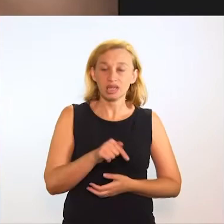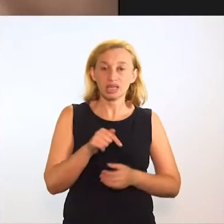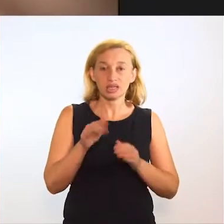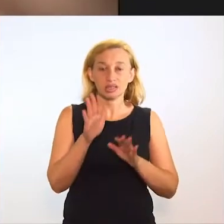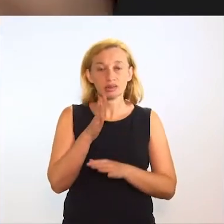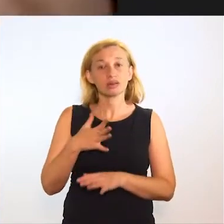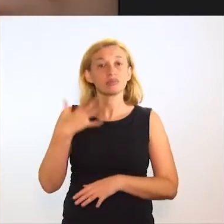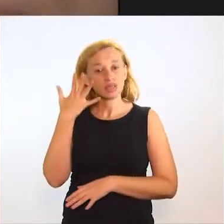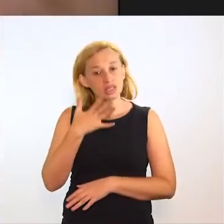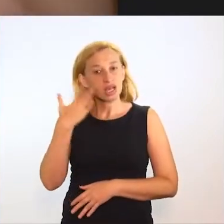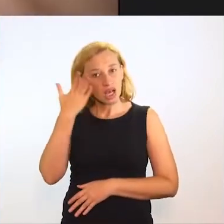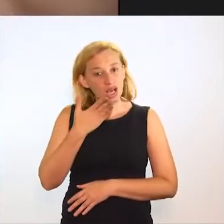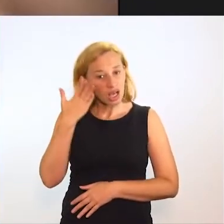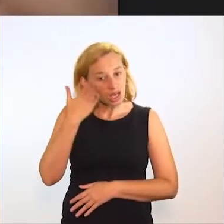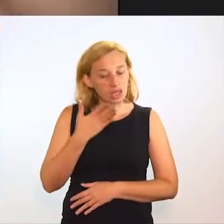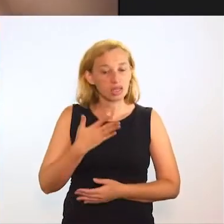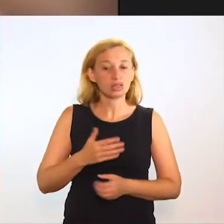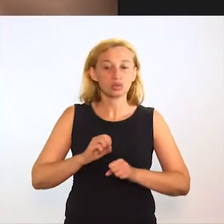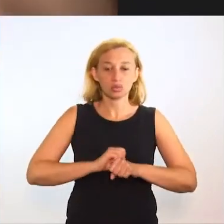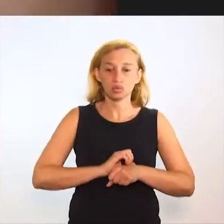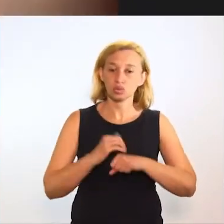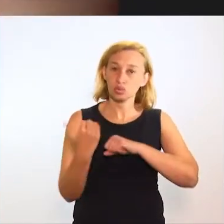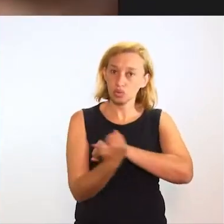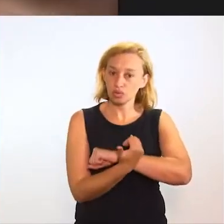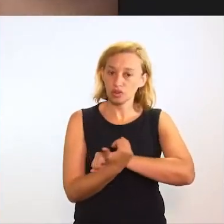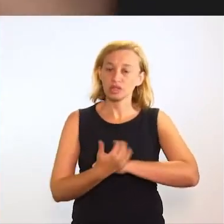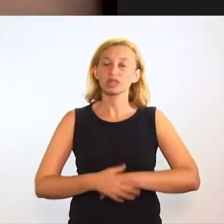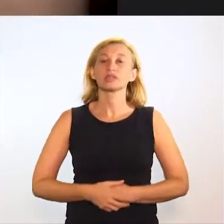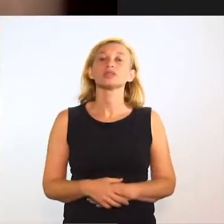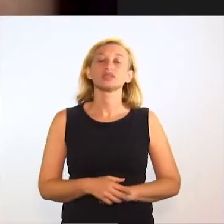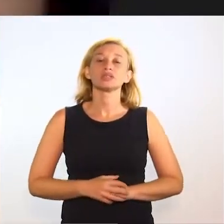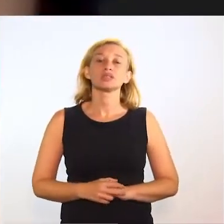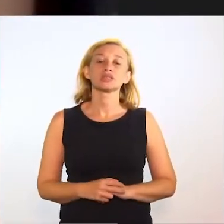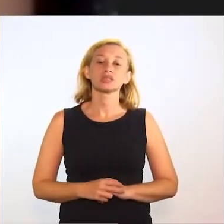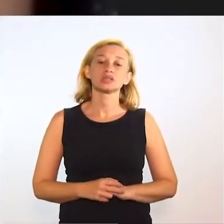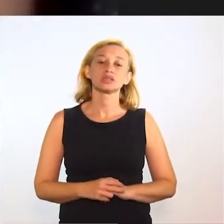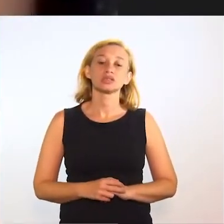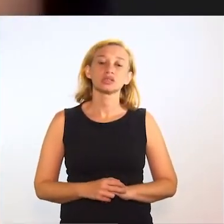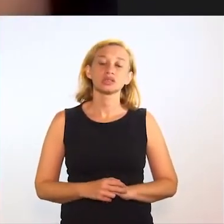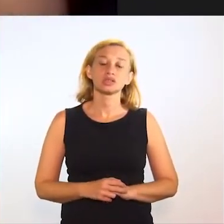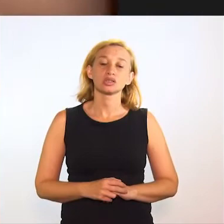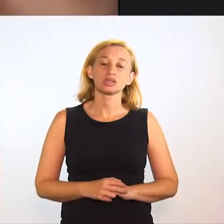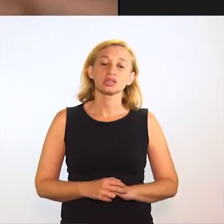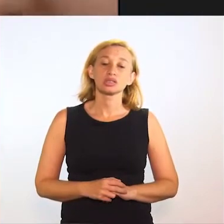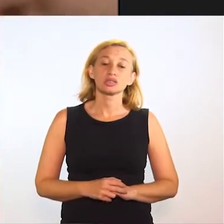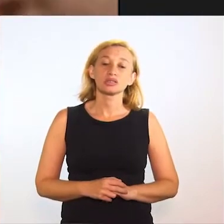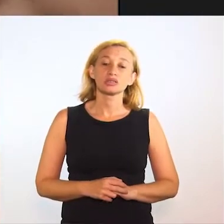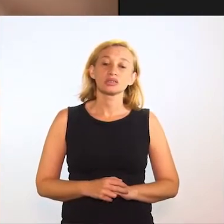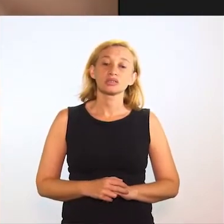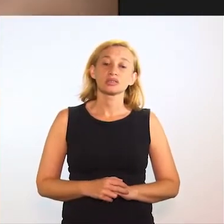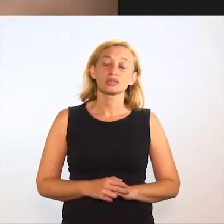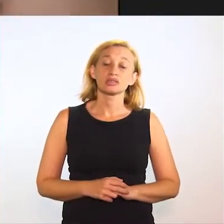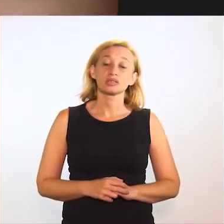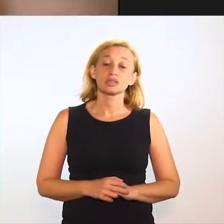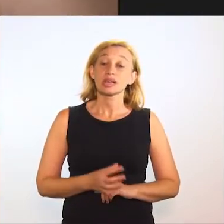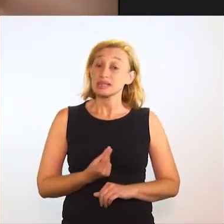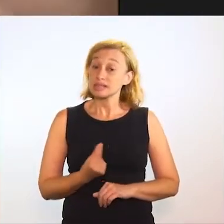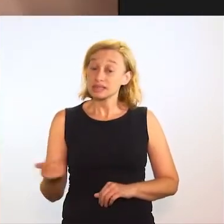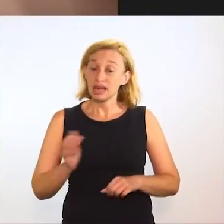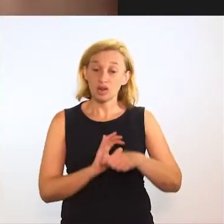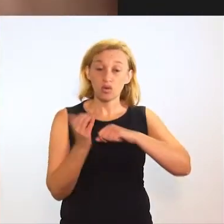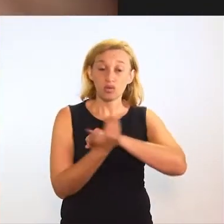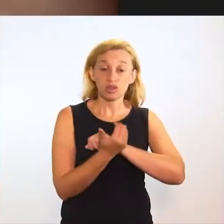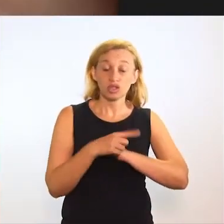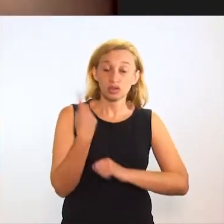quero deixar aqui essa mensagem. Show Covid, show Covid, e vamos